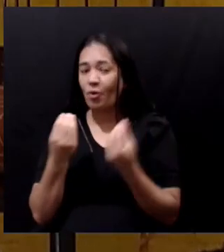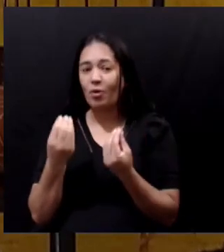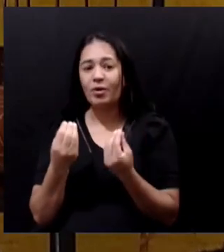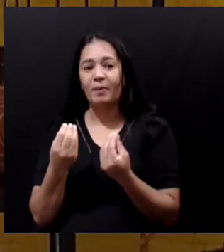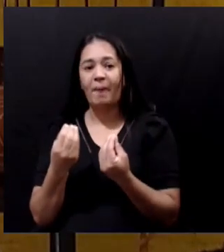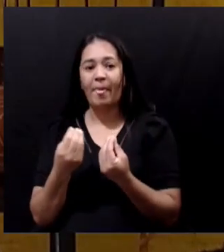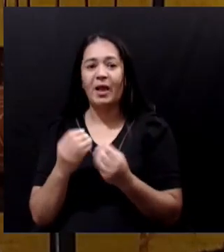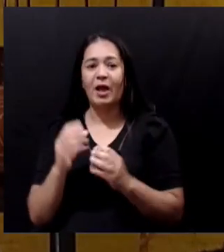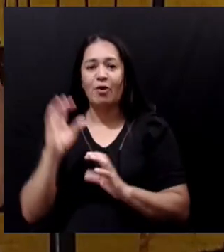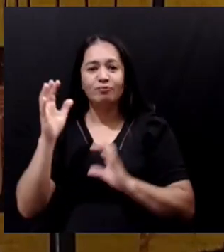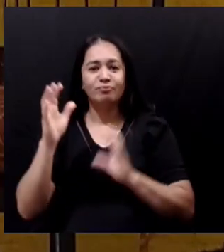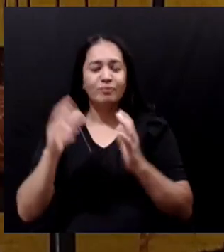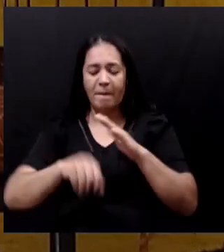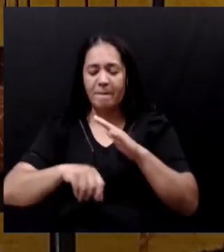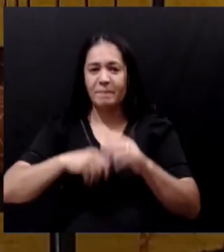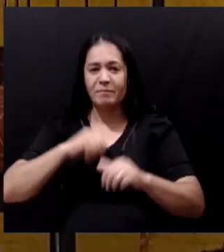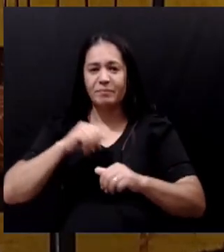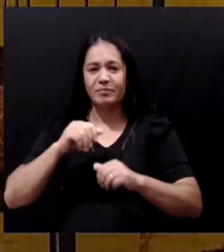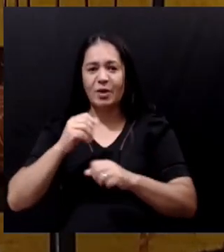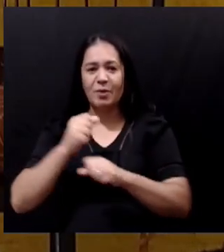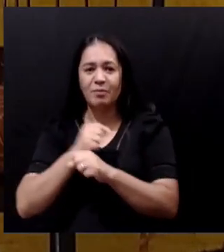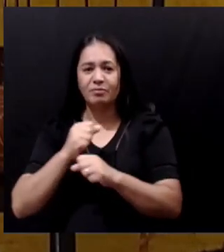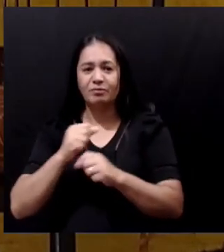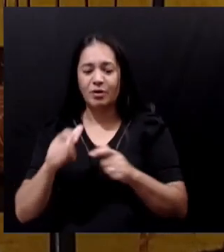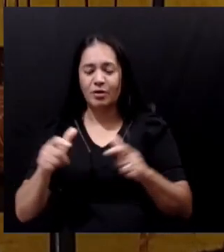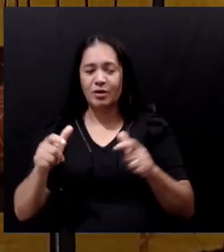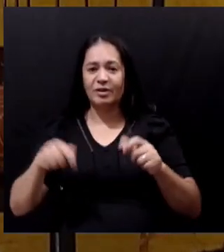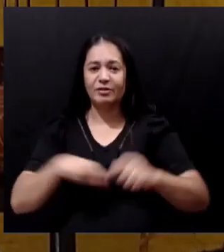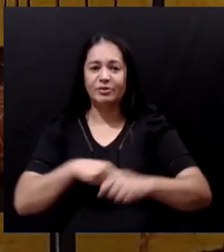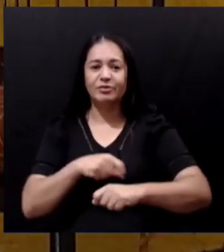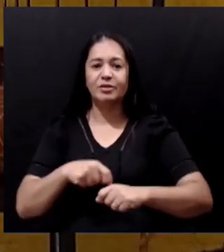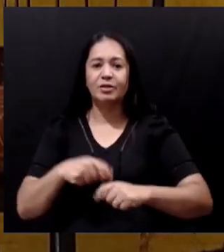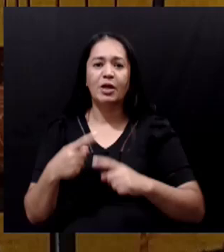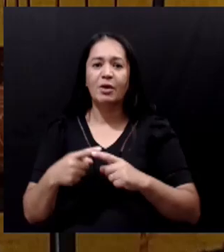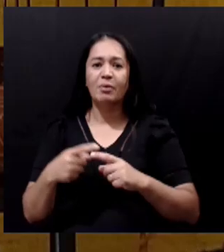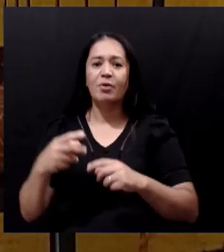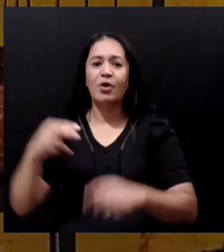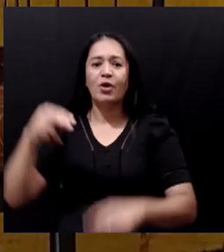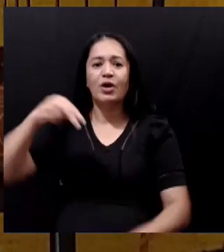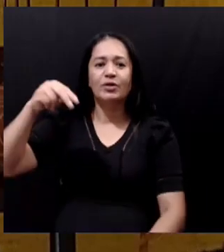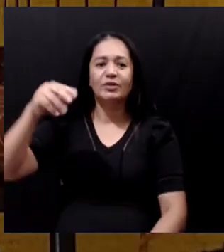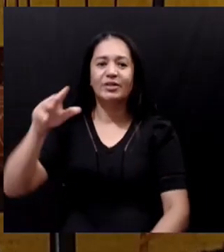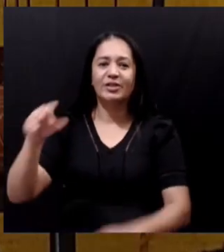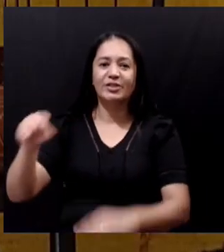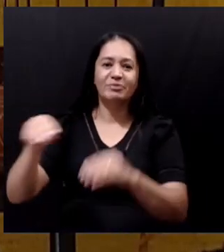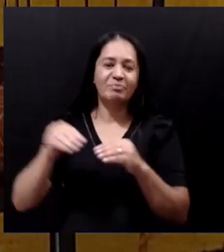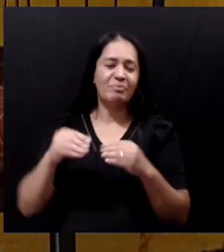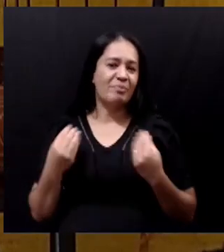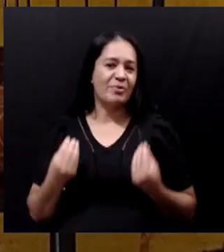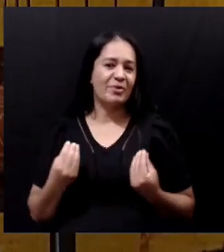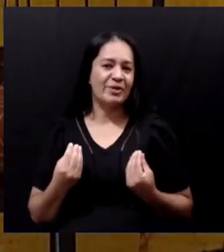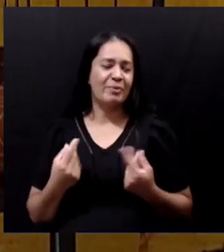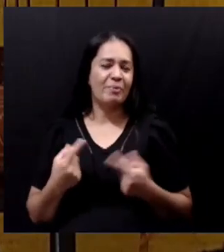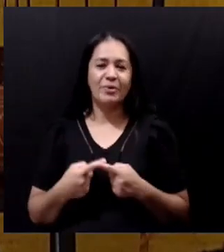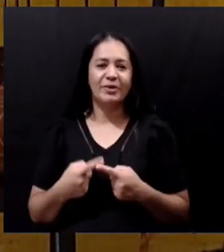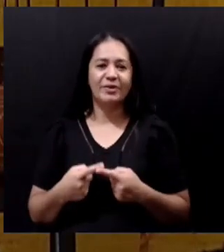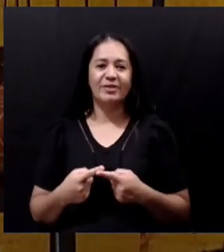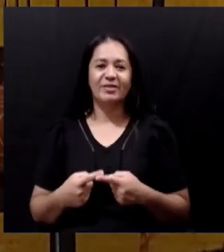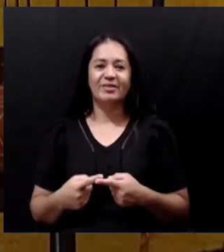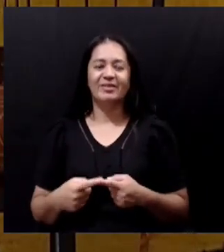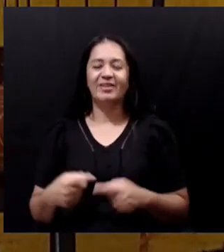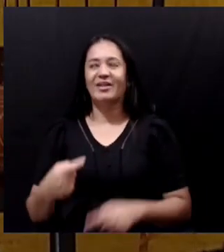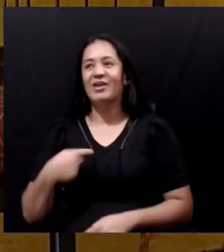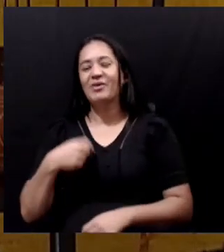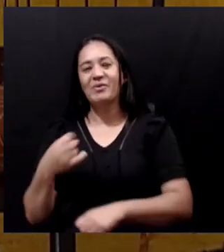deu uma aumentada na cozinha. E por que trazer o Nordeste para cá? Ai, até emociona. Música, inclusive agora a